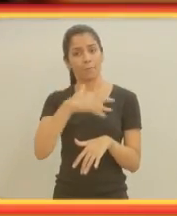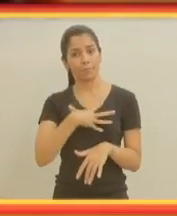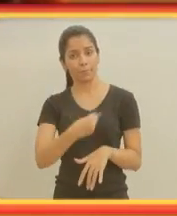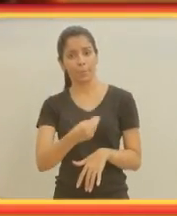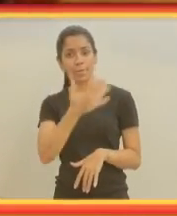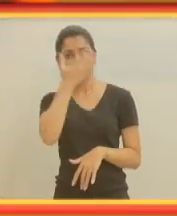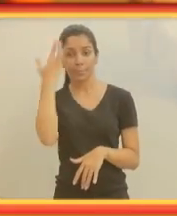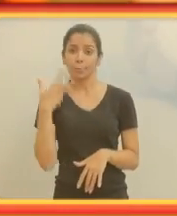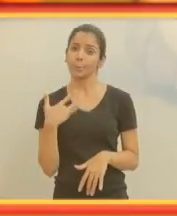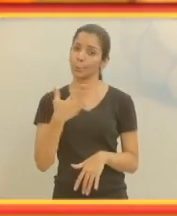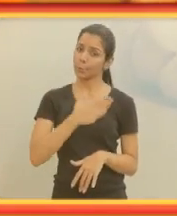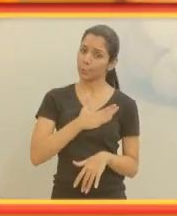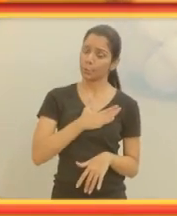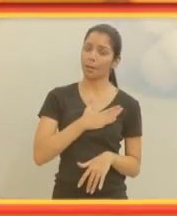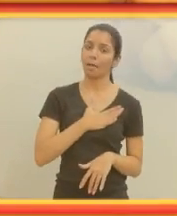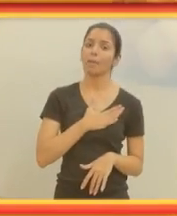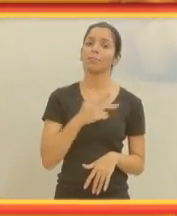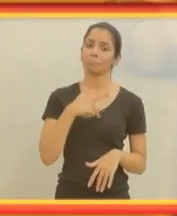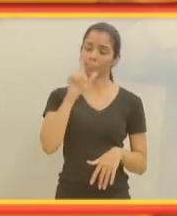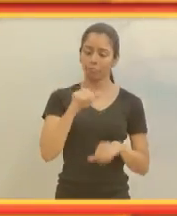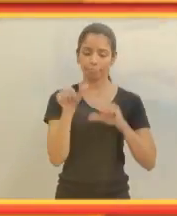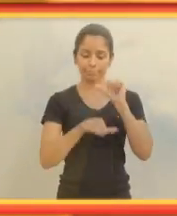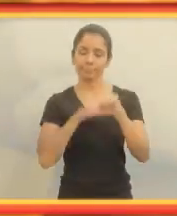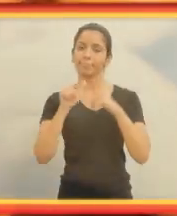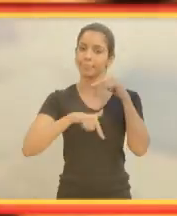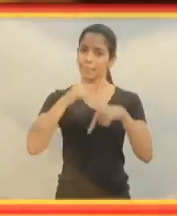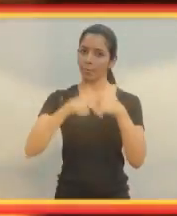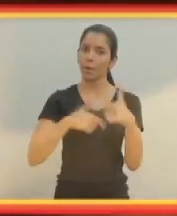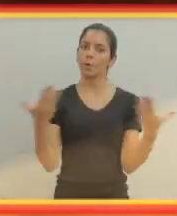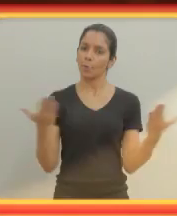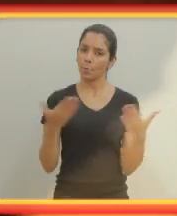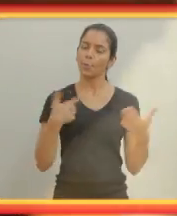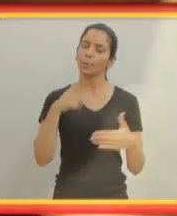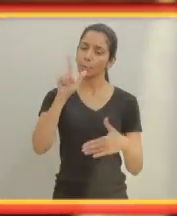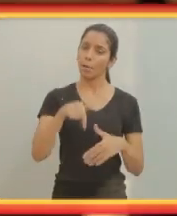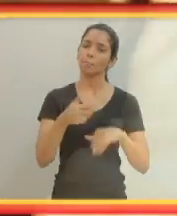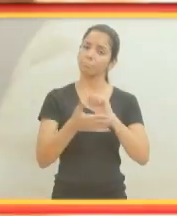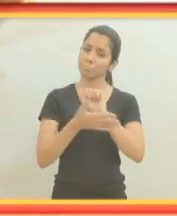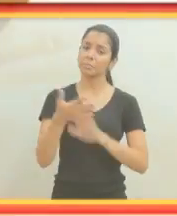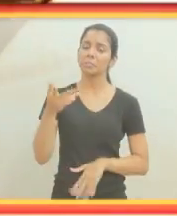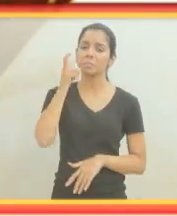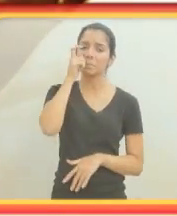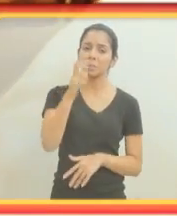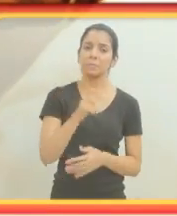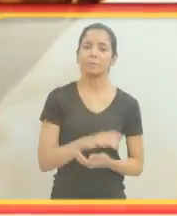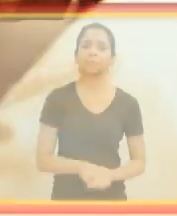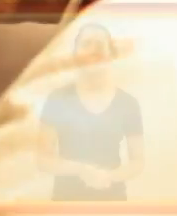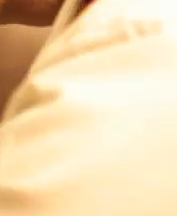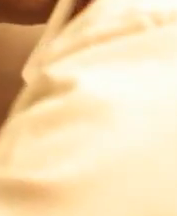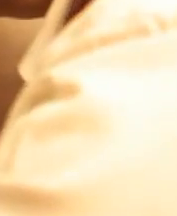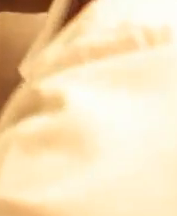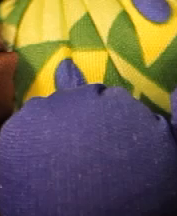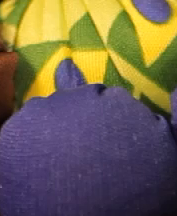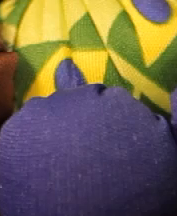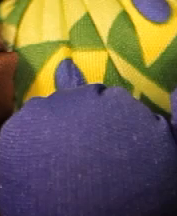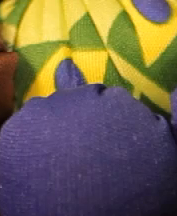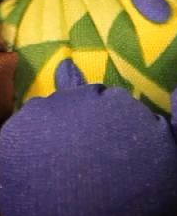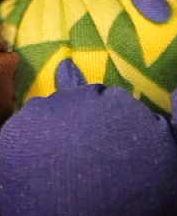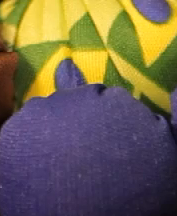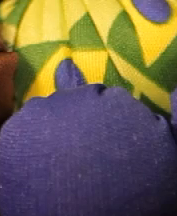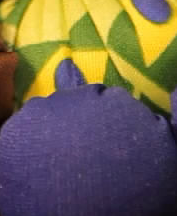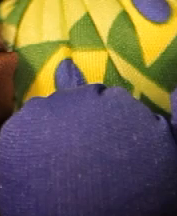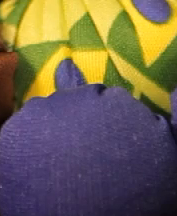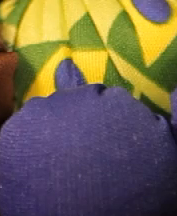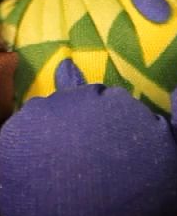que as pessoas gostaram e acabou virando trabalho. E hoje é uma atividade interessante. Em